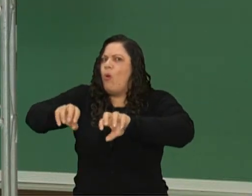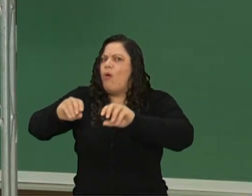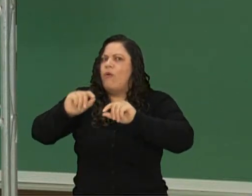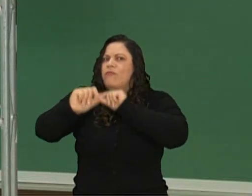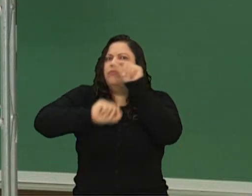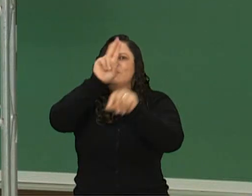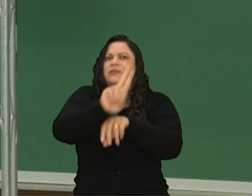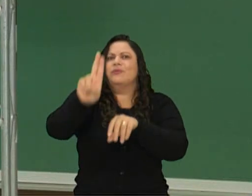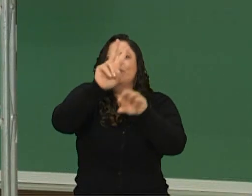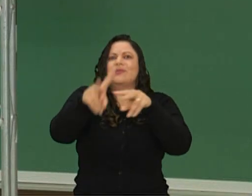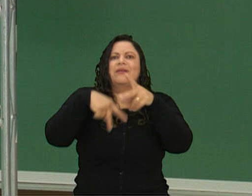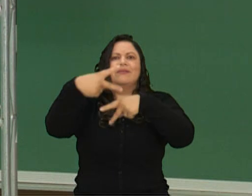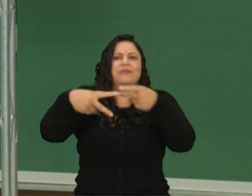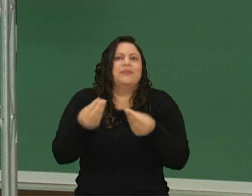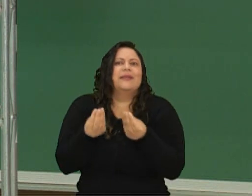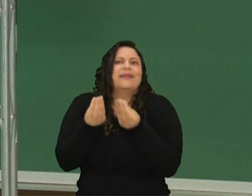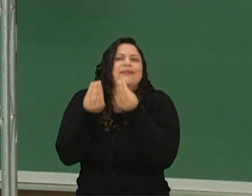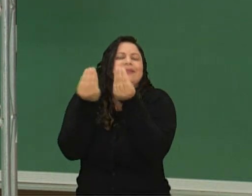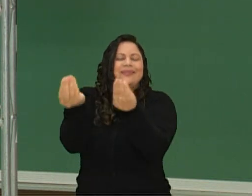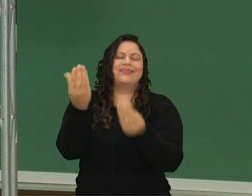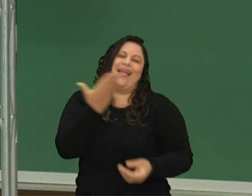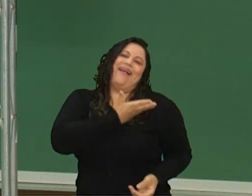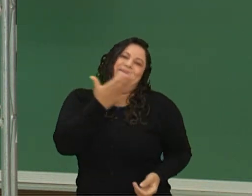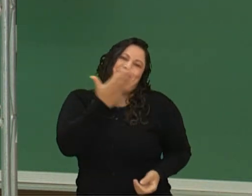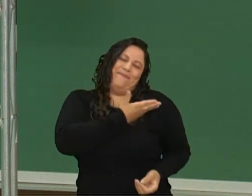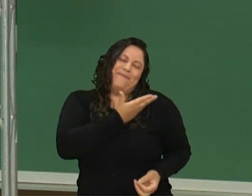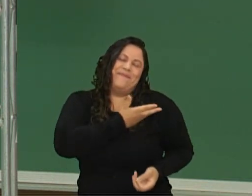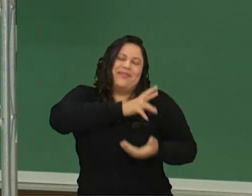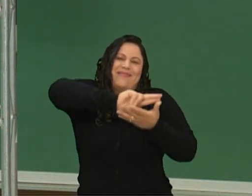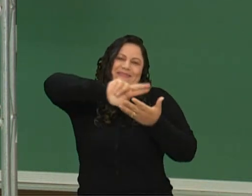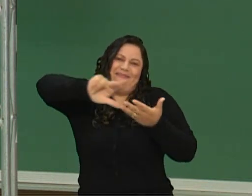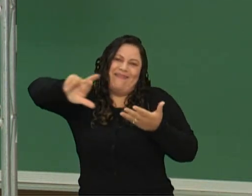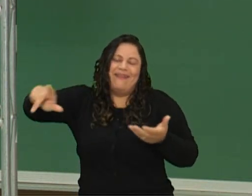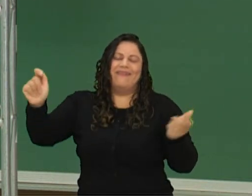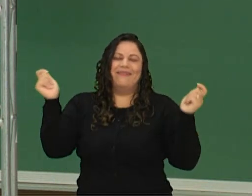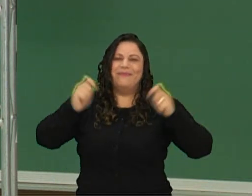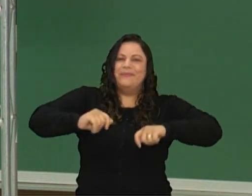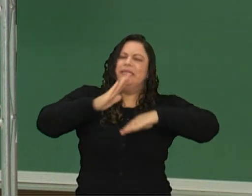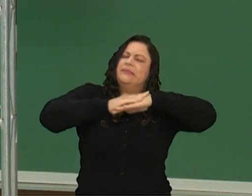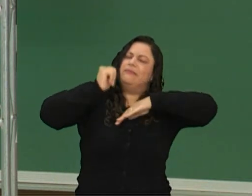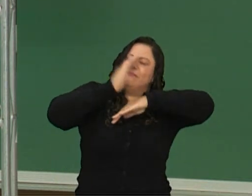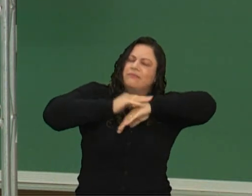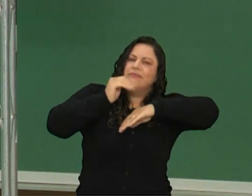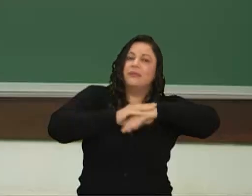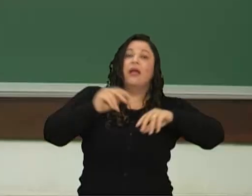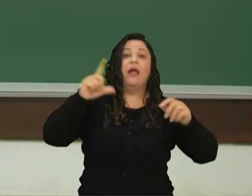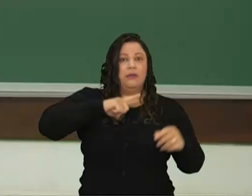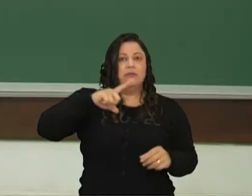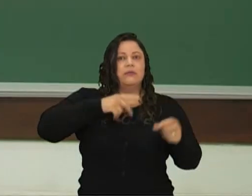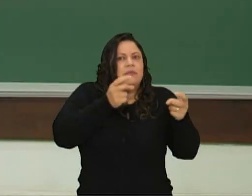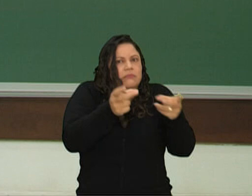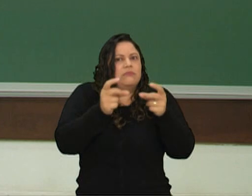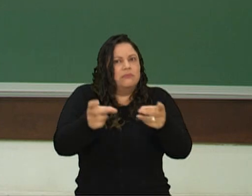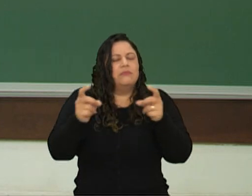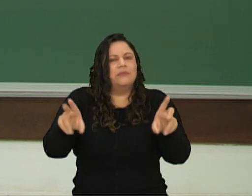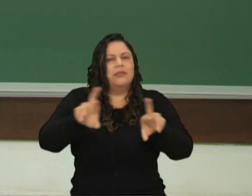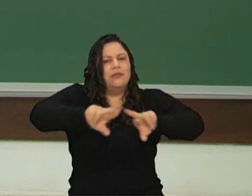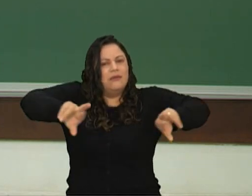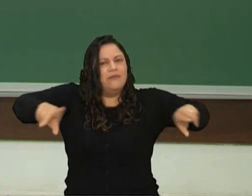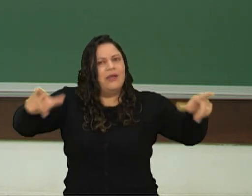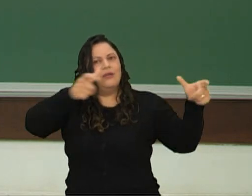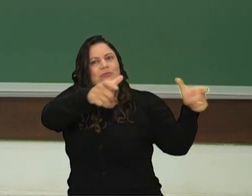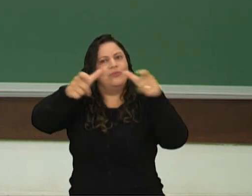presentear amigos, entes queridos. Então, as peçancas tem para vender em vários lugares como